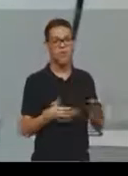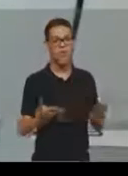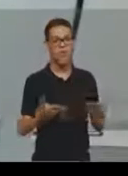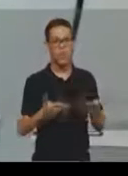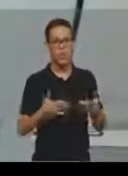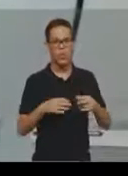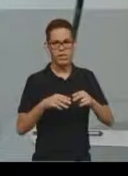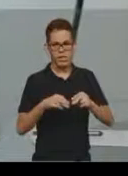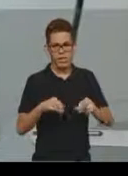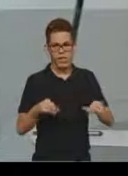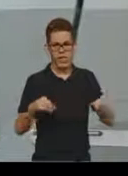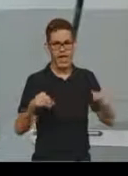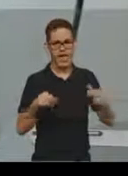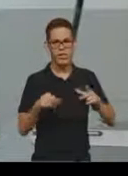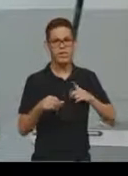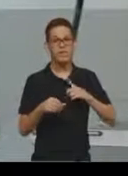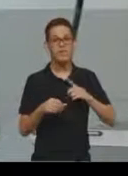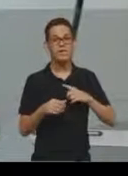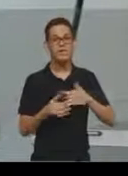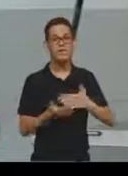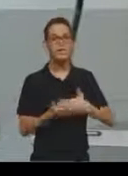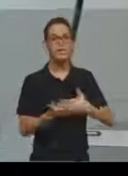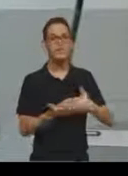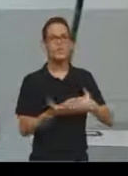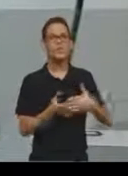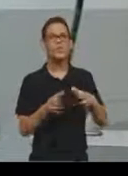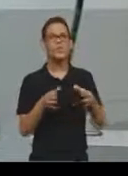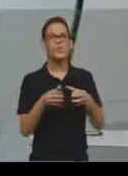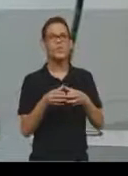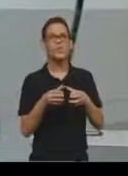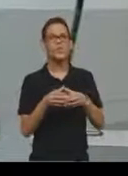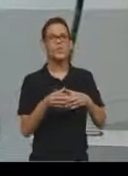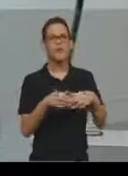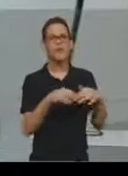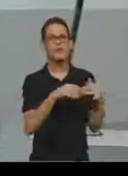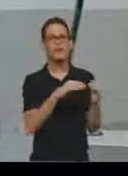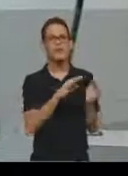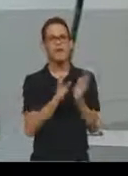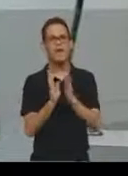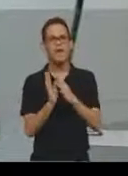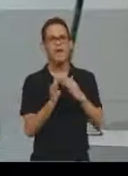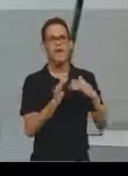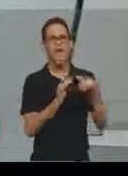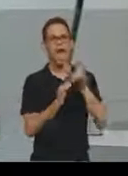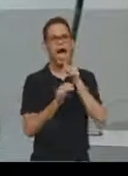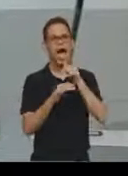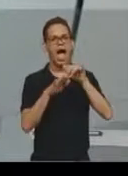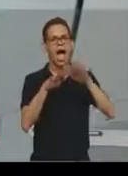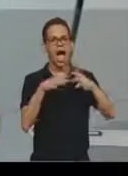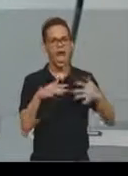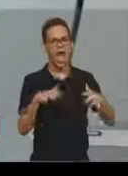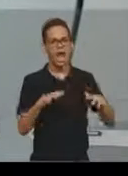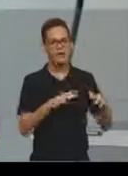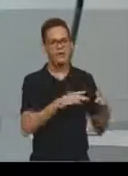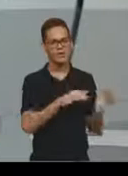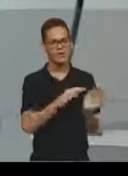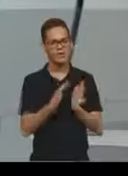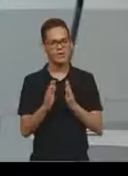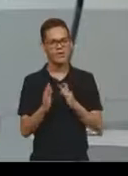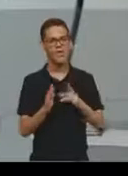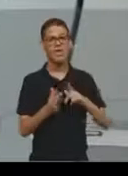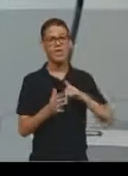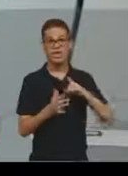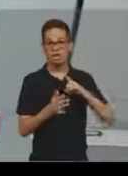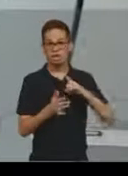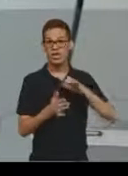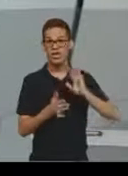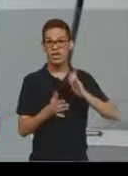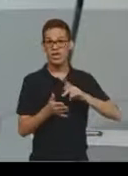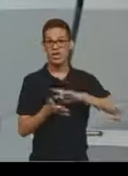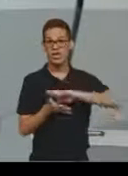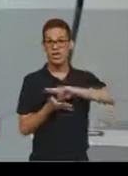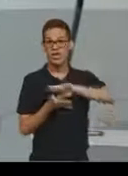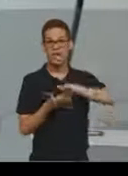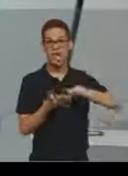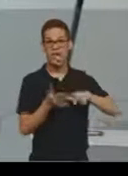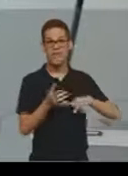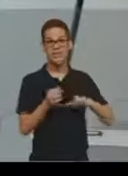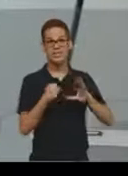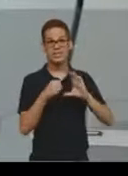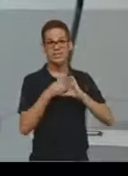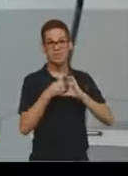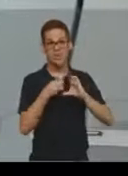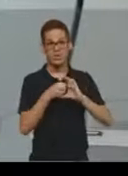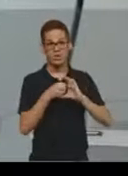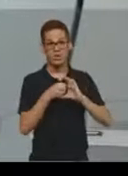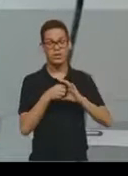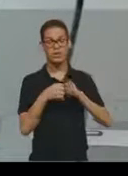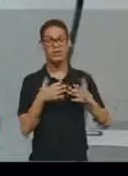se originaram através de um grupo de algas verdes, né, multicelulares, e com isso, então,